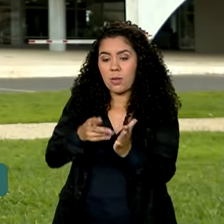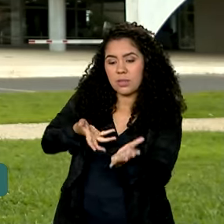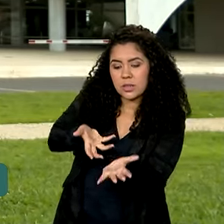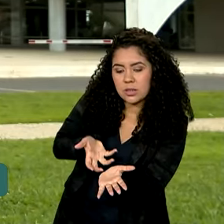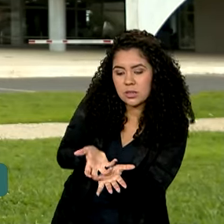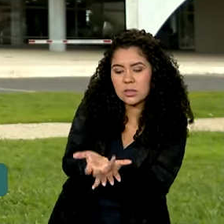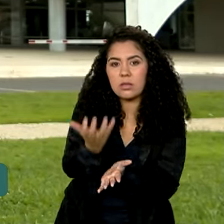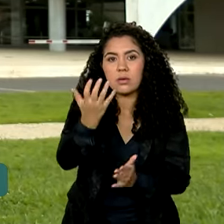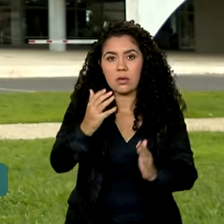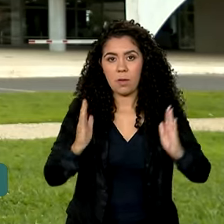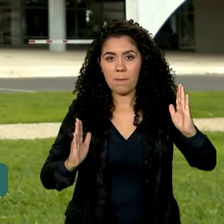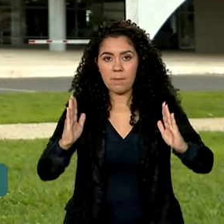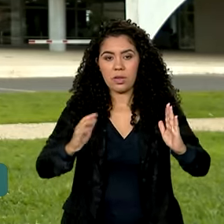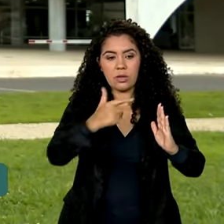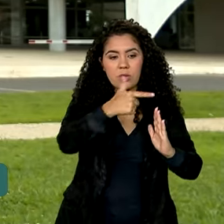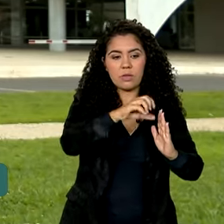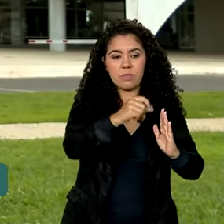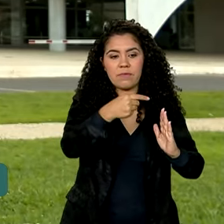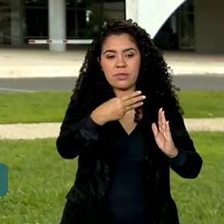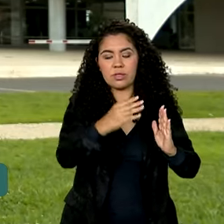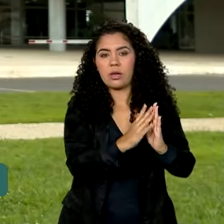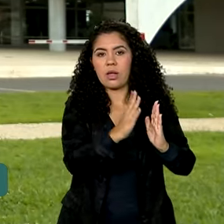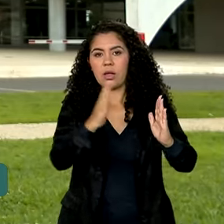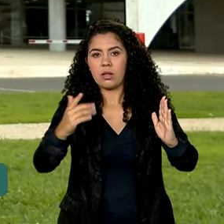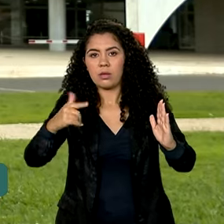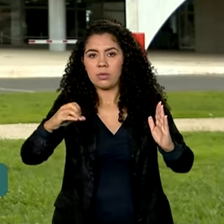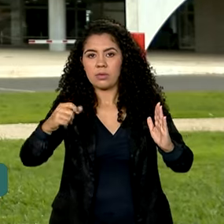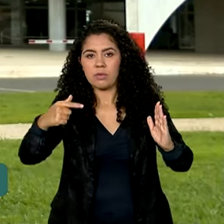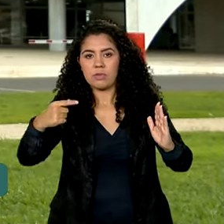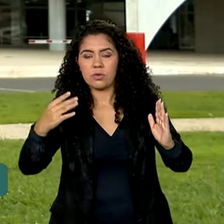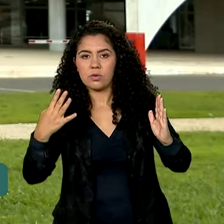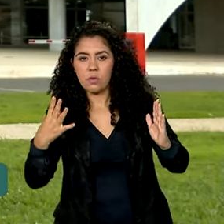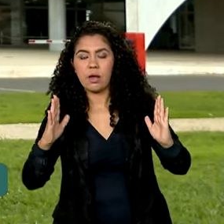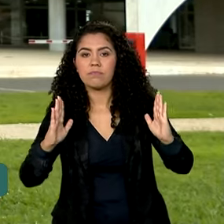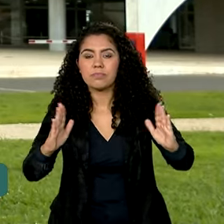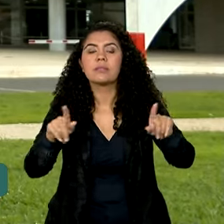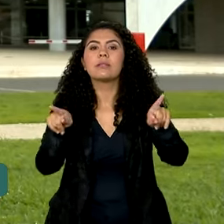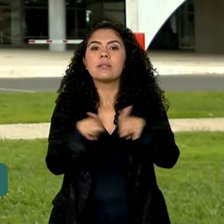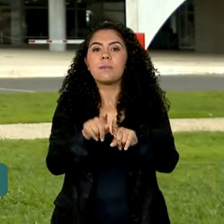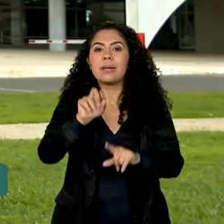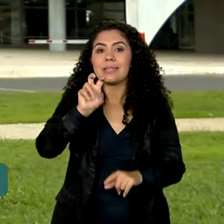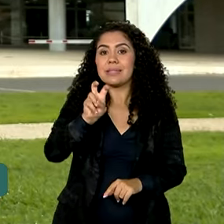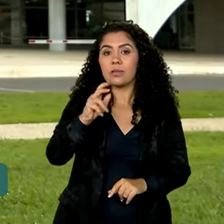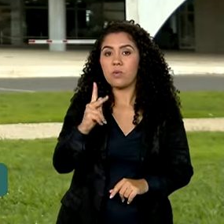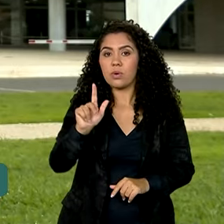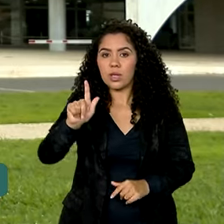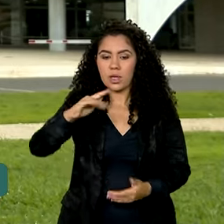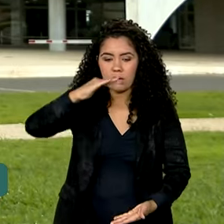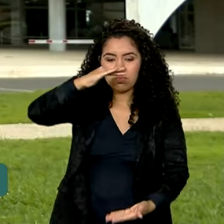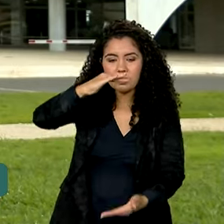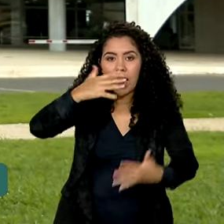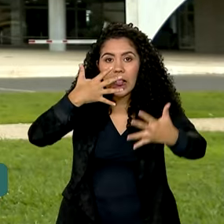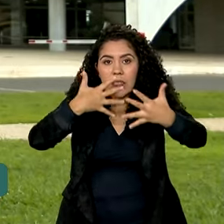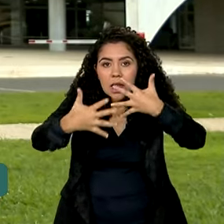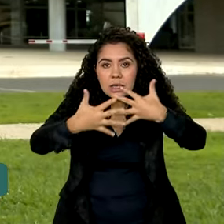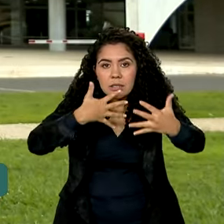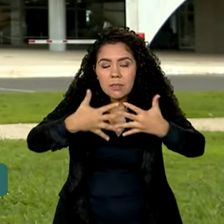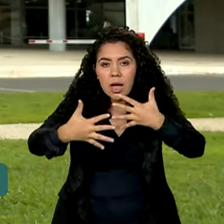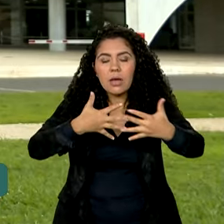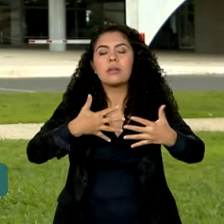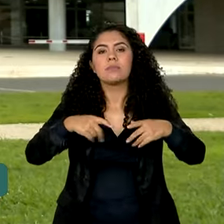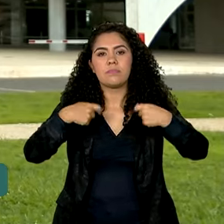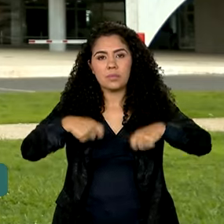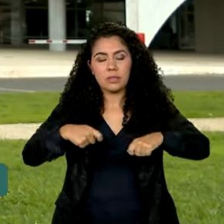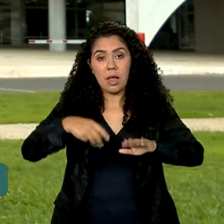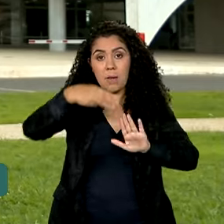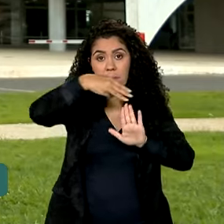2023-2024. Além disso, deve estar em embalagem com capacidade para 5 quilos, transparente e incolor. A medida provisória,